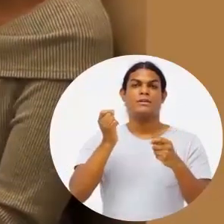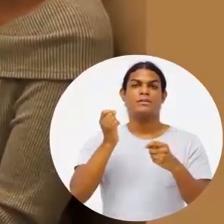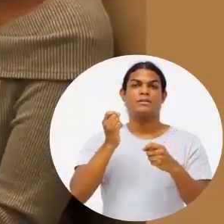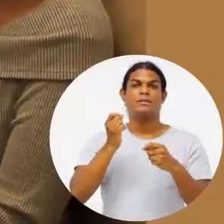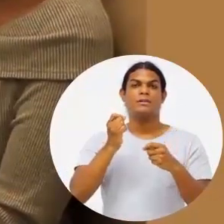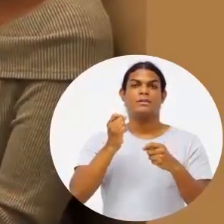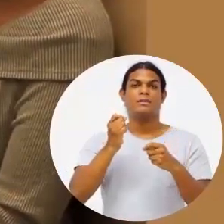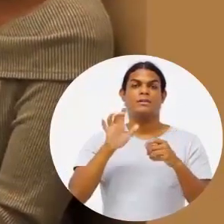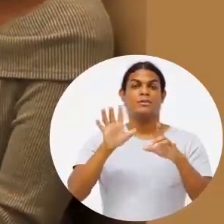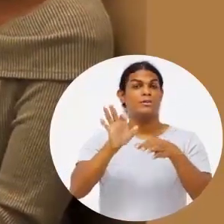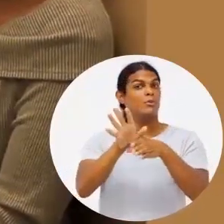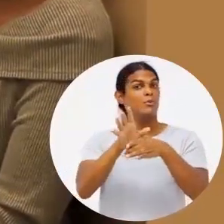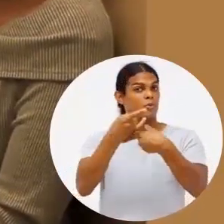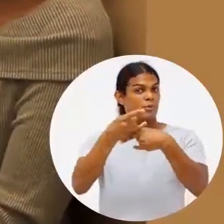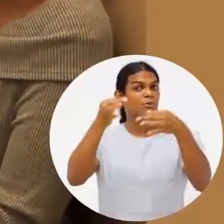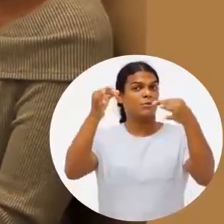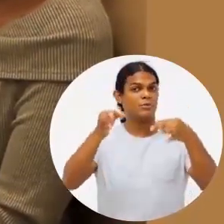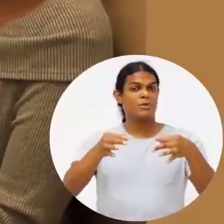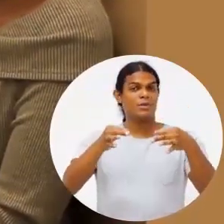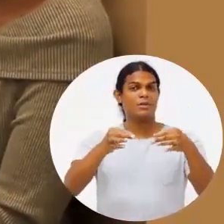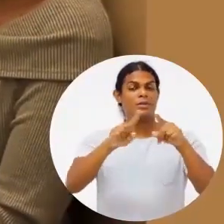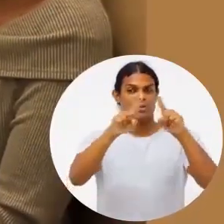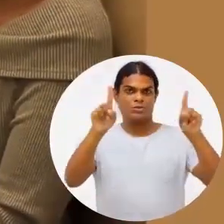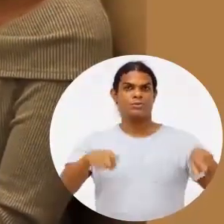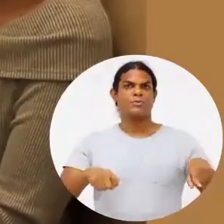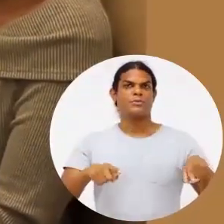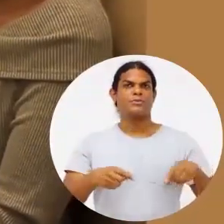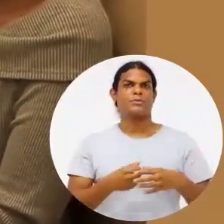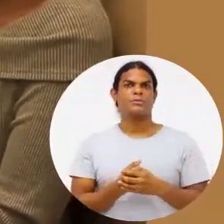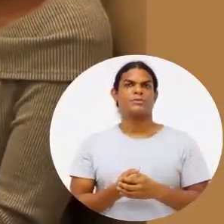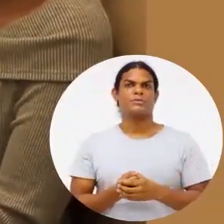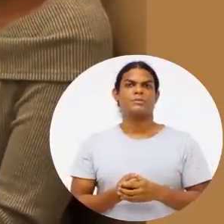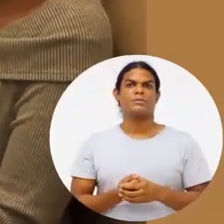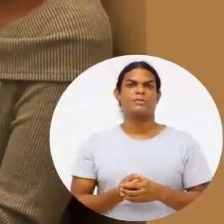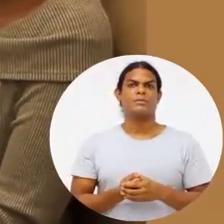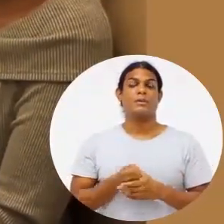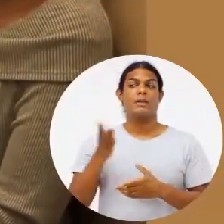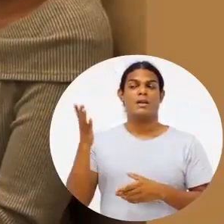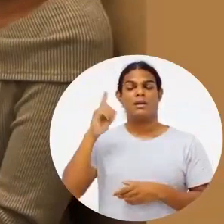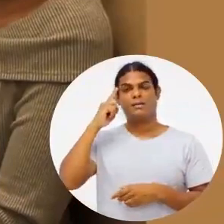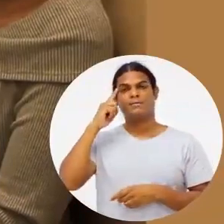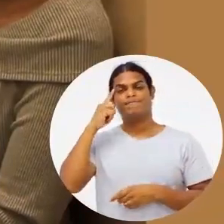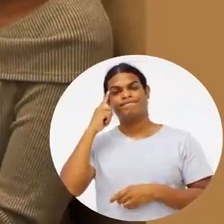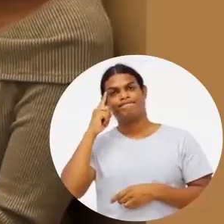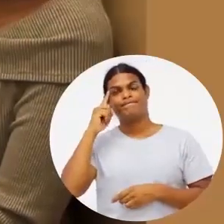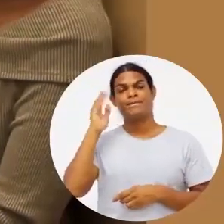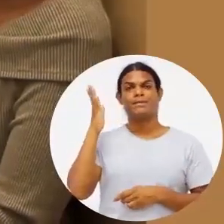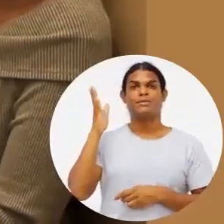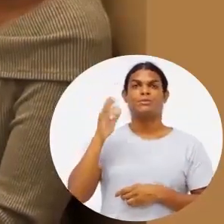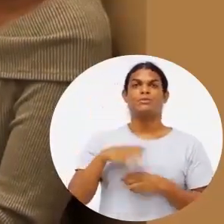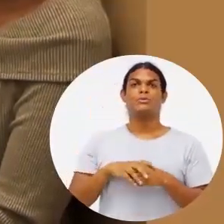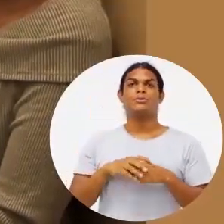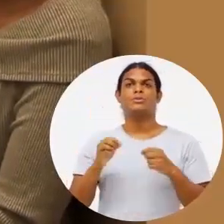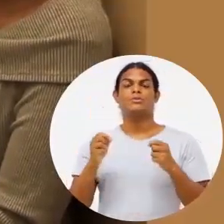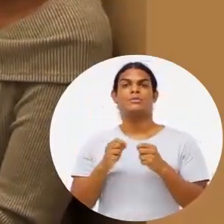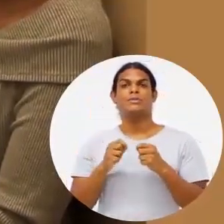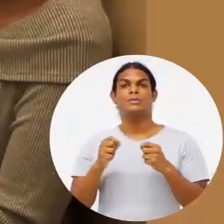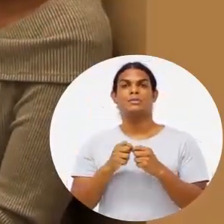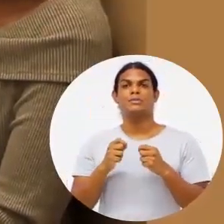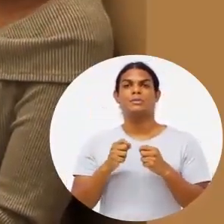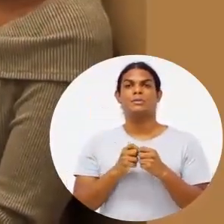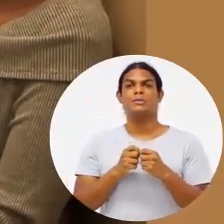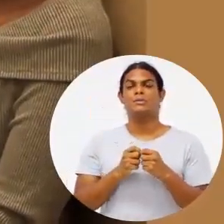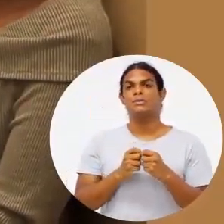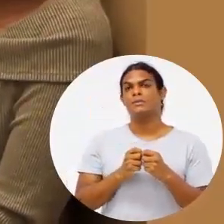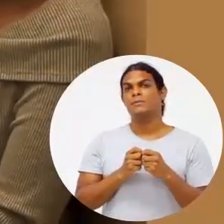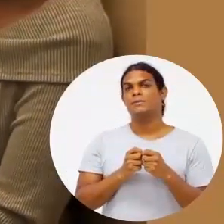né? E a gente sempre quis fazer alguma coisa assim. Eu pensei particularmente em planejar um